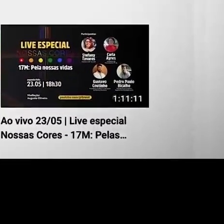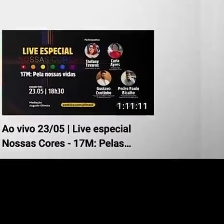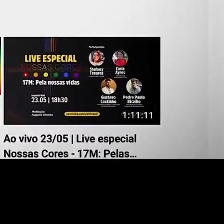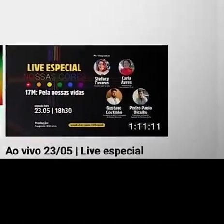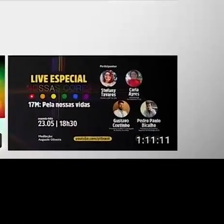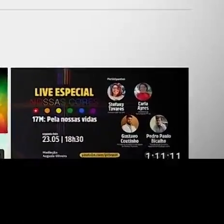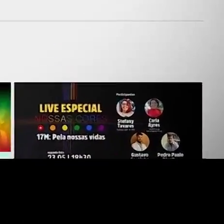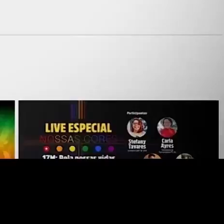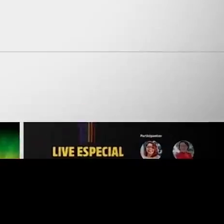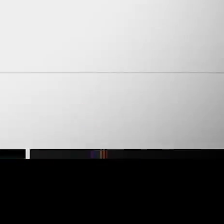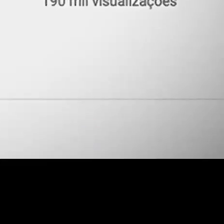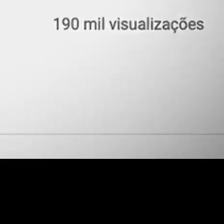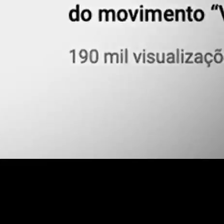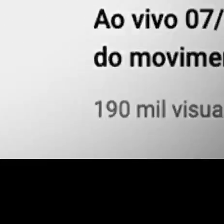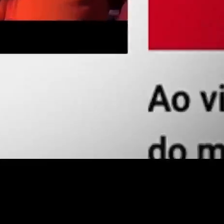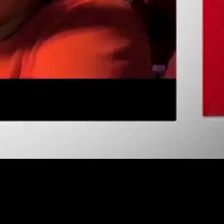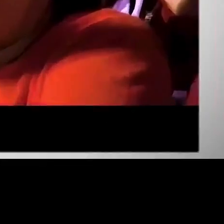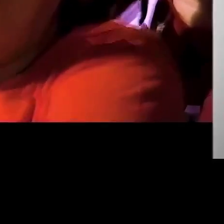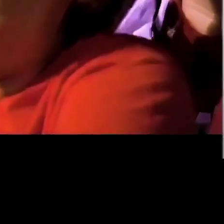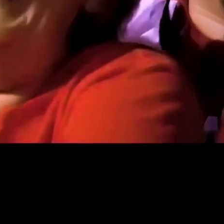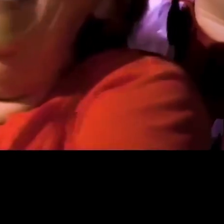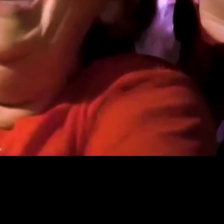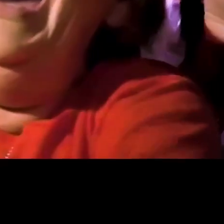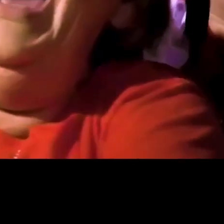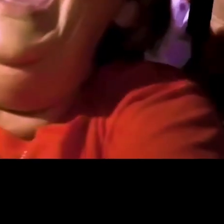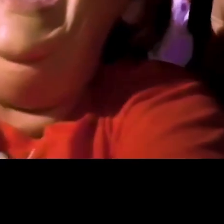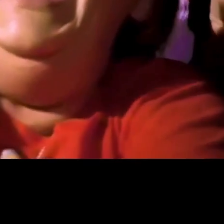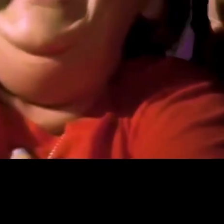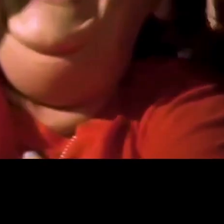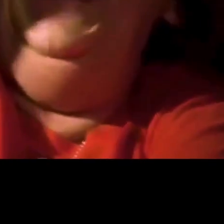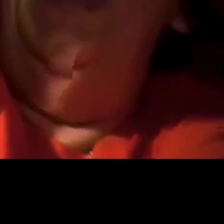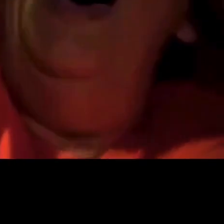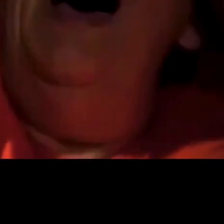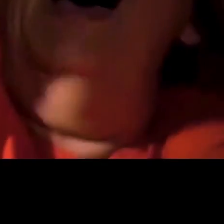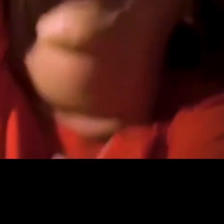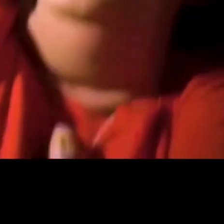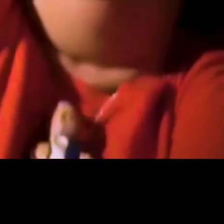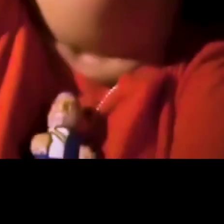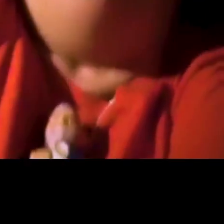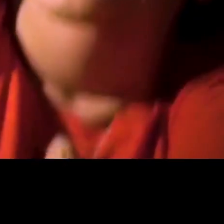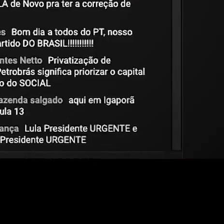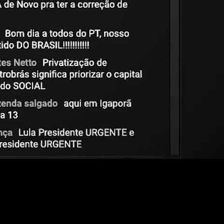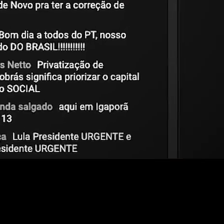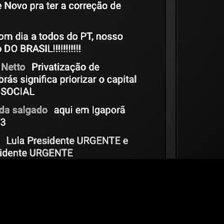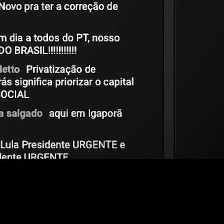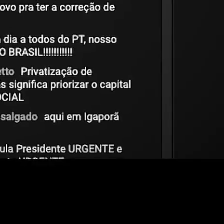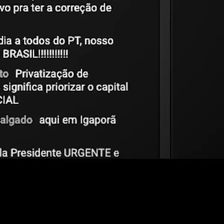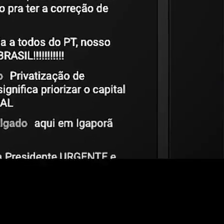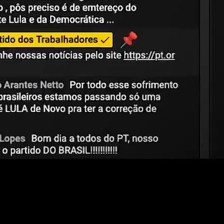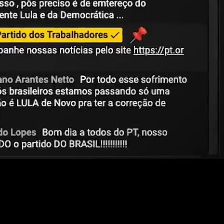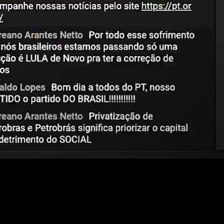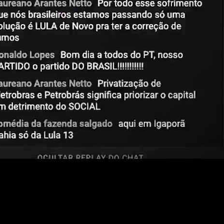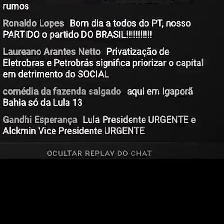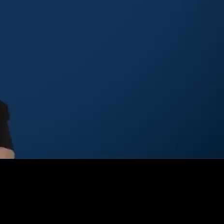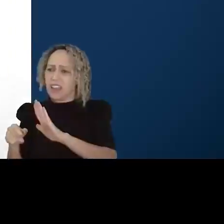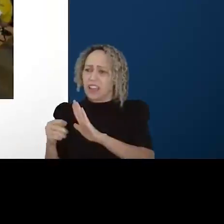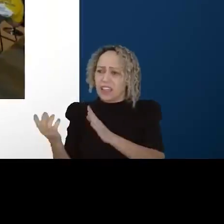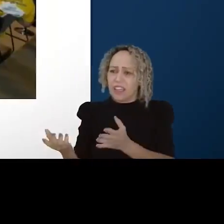Assim, pautamos e somos pautados pela voz das ruas e das redes.